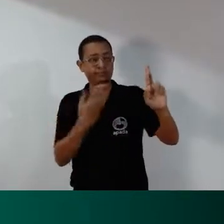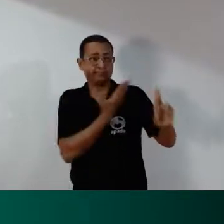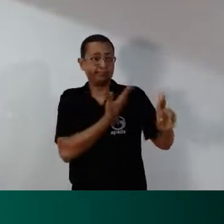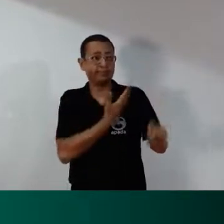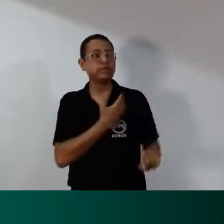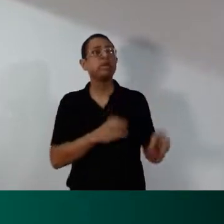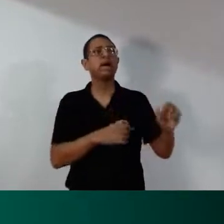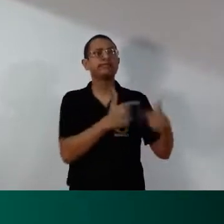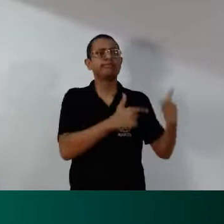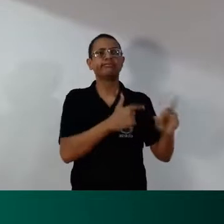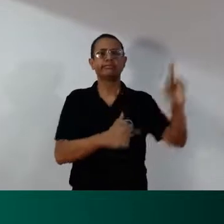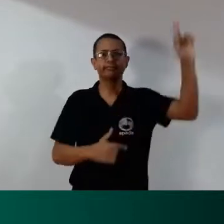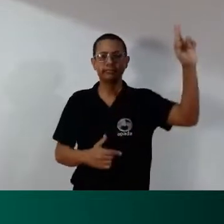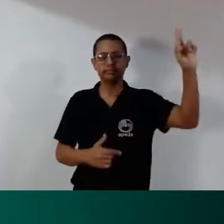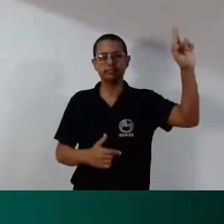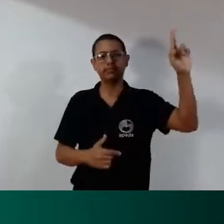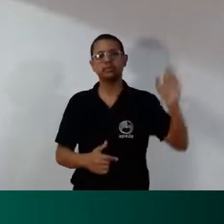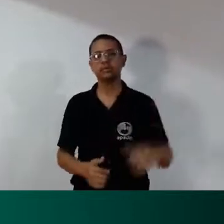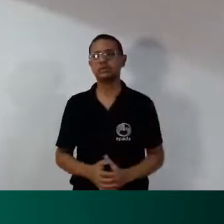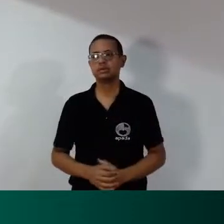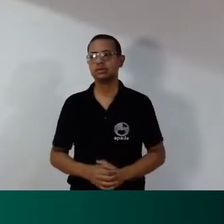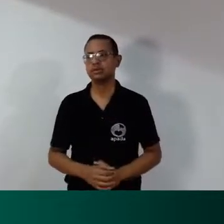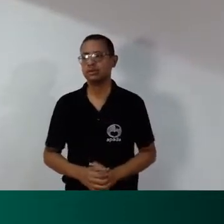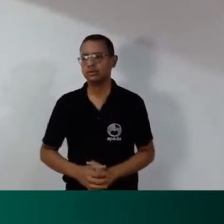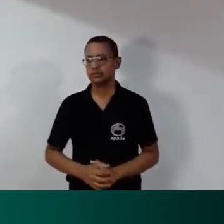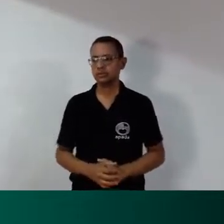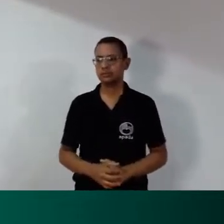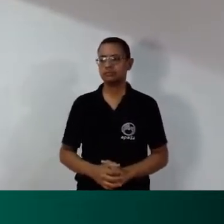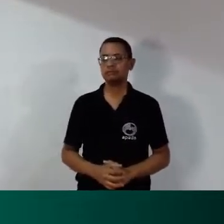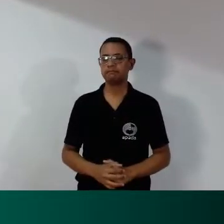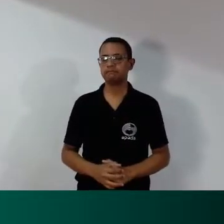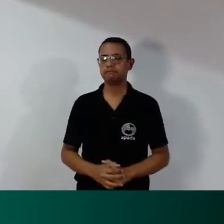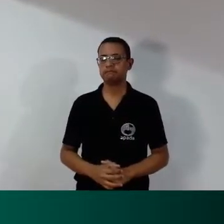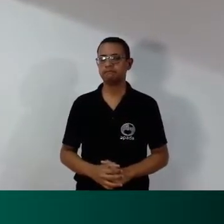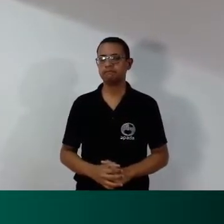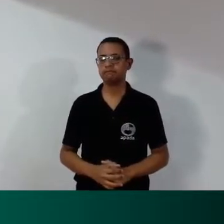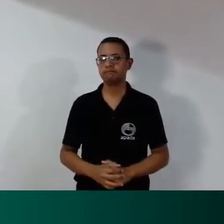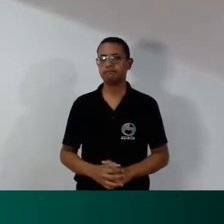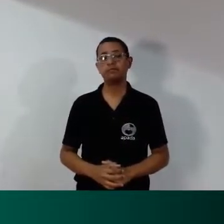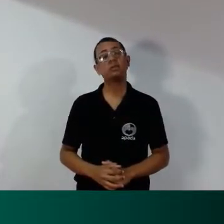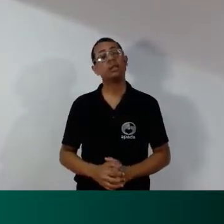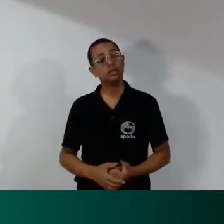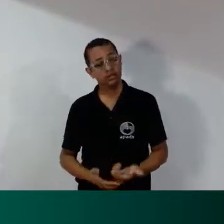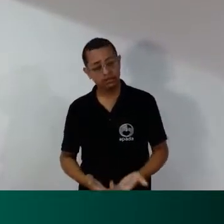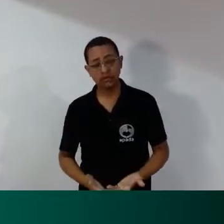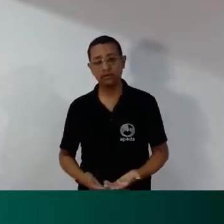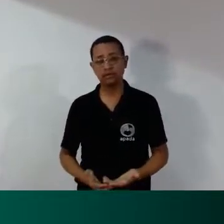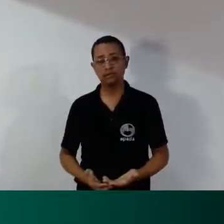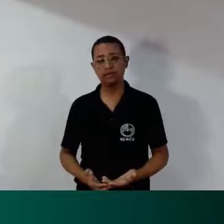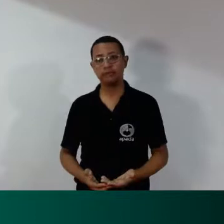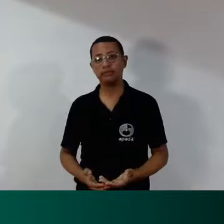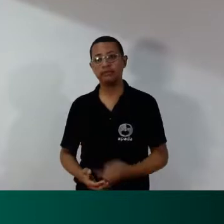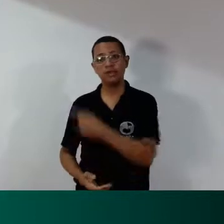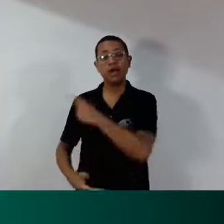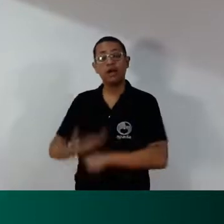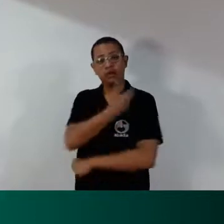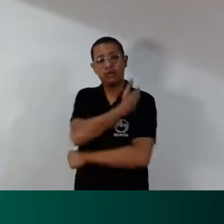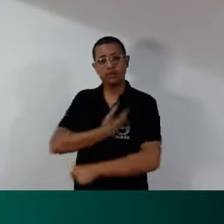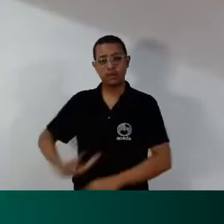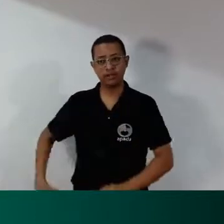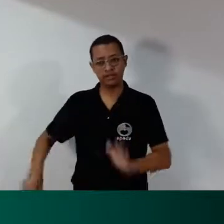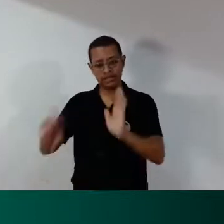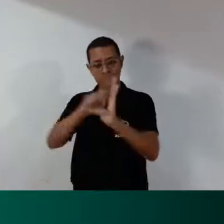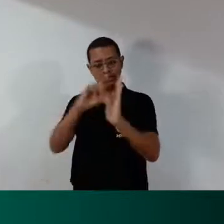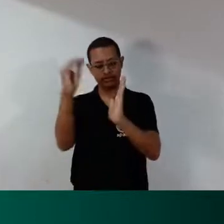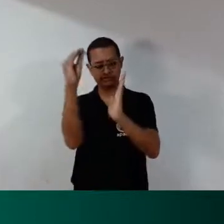é porque é no estado que se bota o regulamento né da lei de como é que você